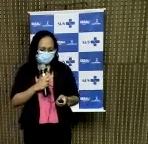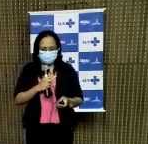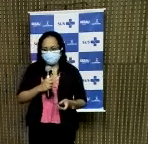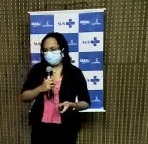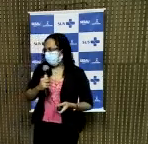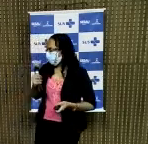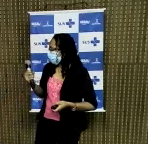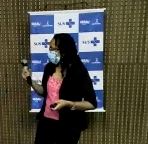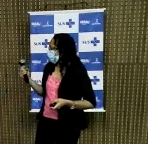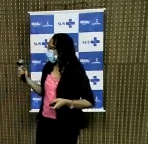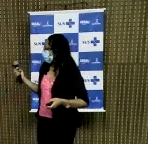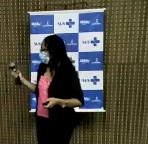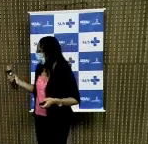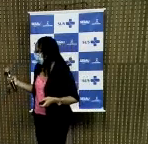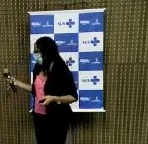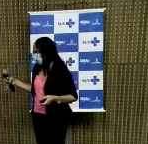melhorar.